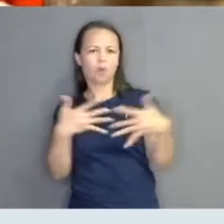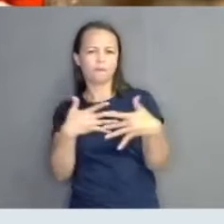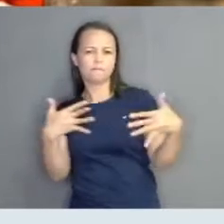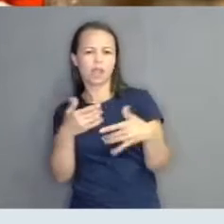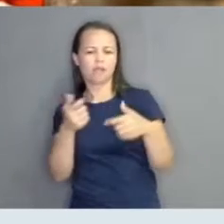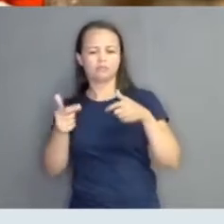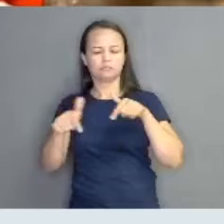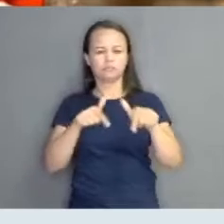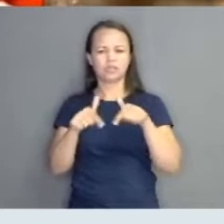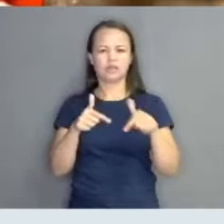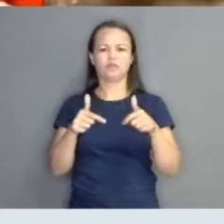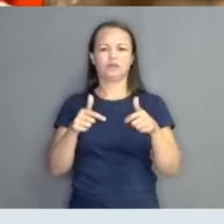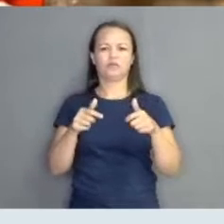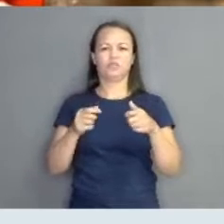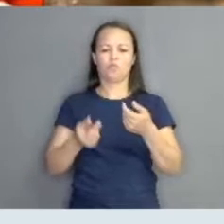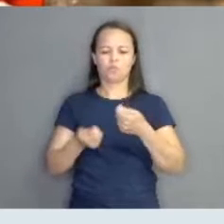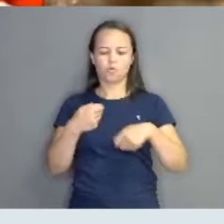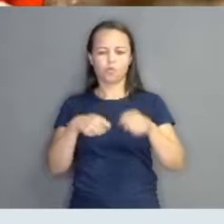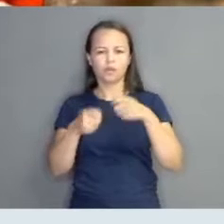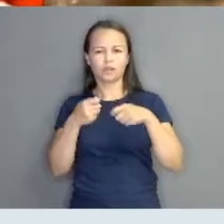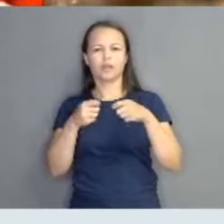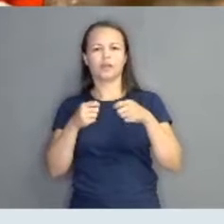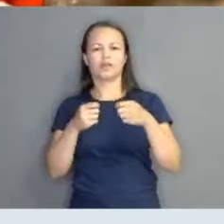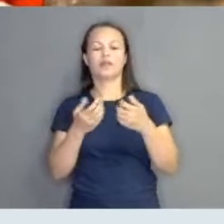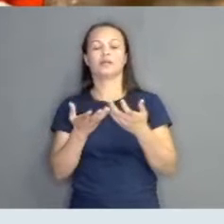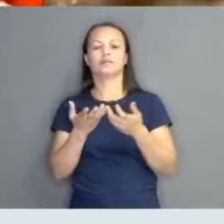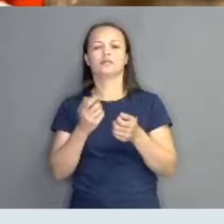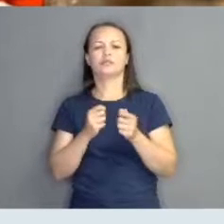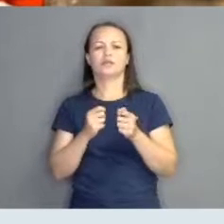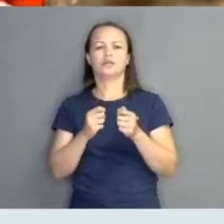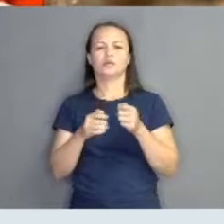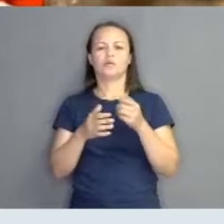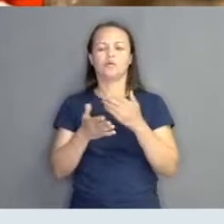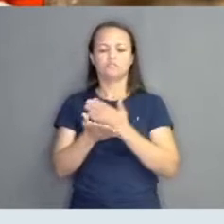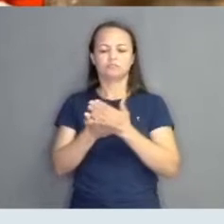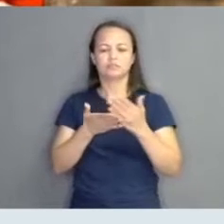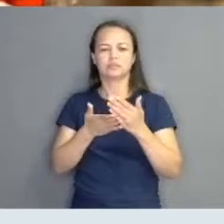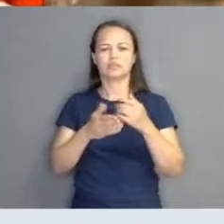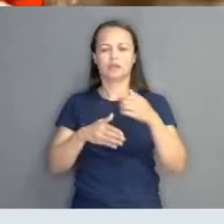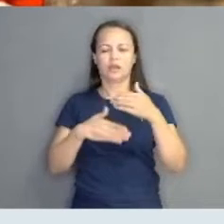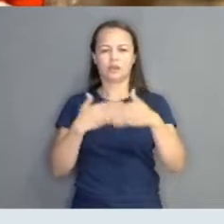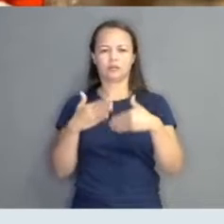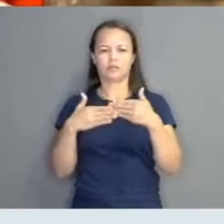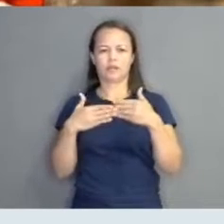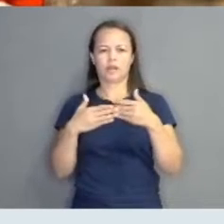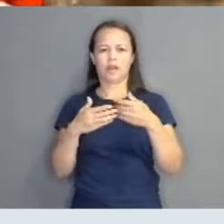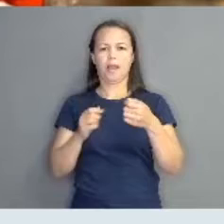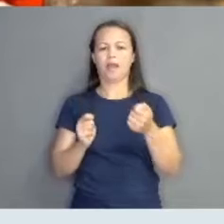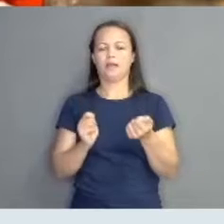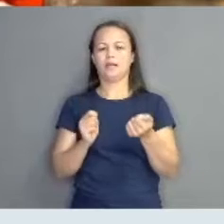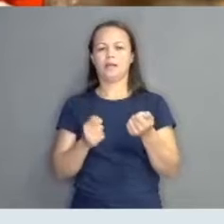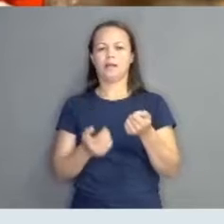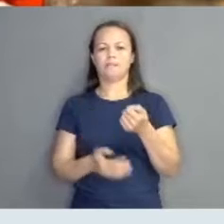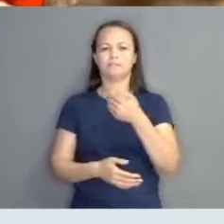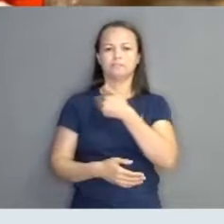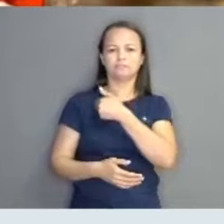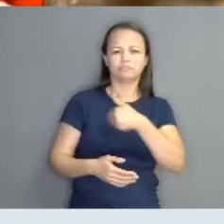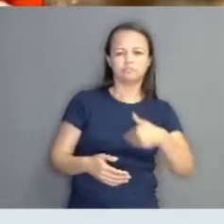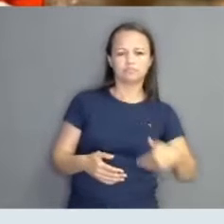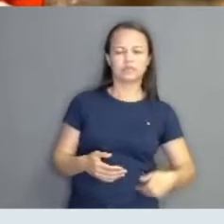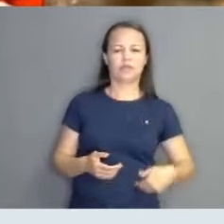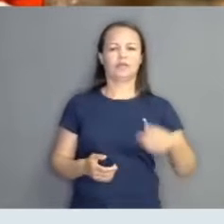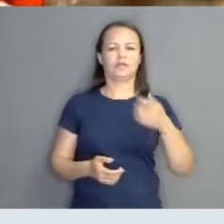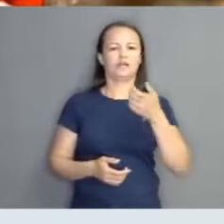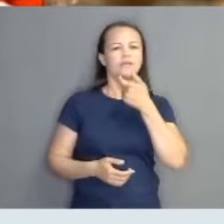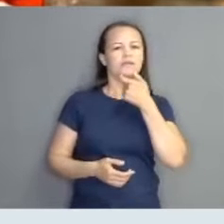capitalista. E consolidaram a monarquia parlamentarista na Inglaterra. É justamente sobre isso que vamos